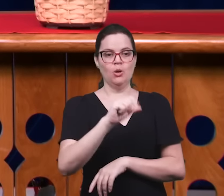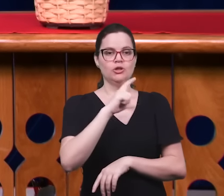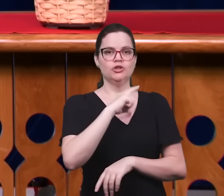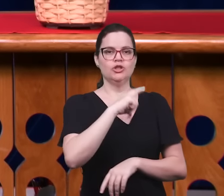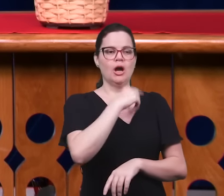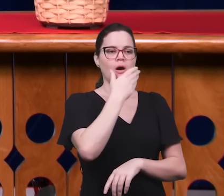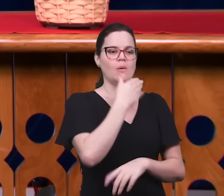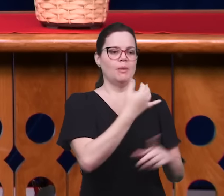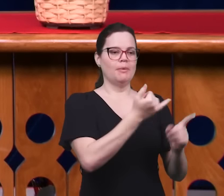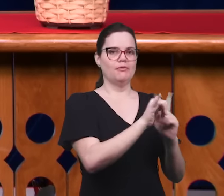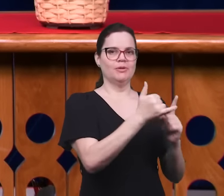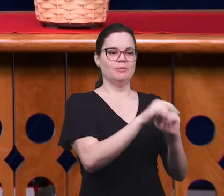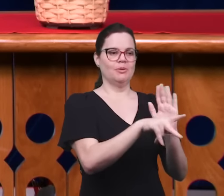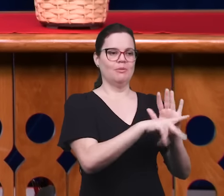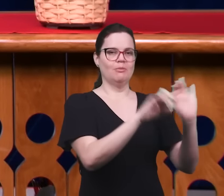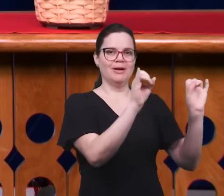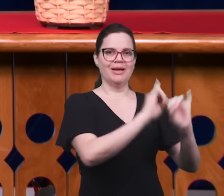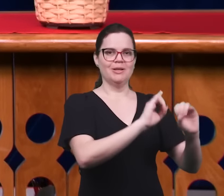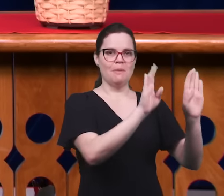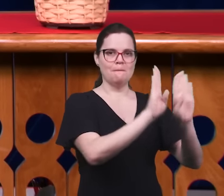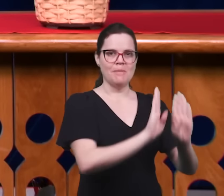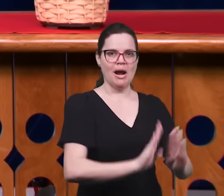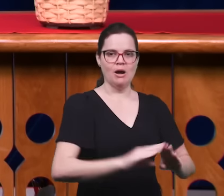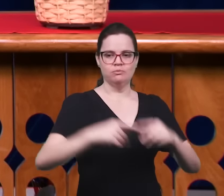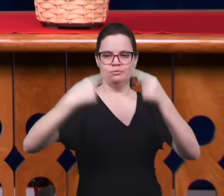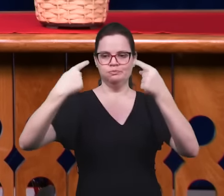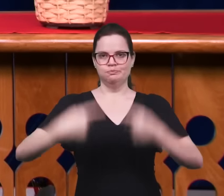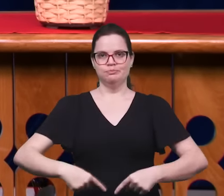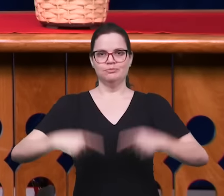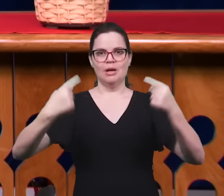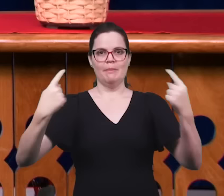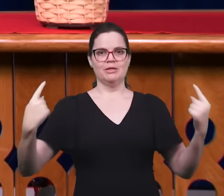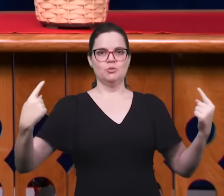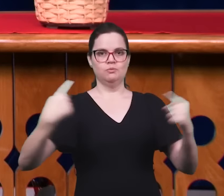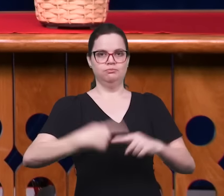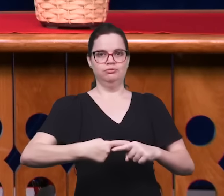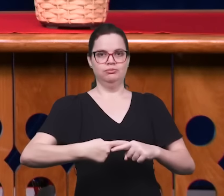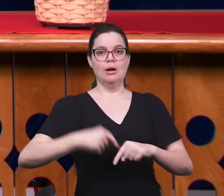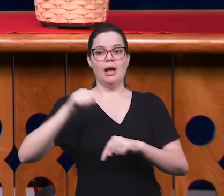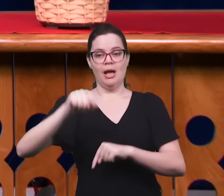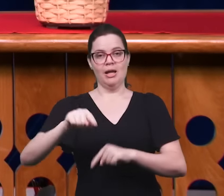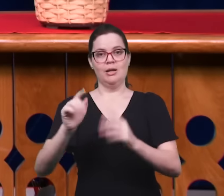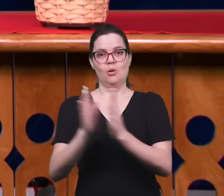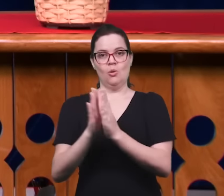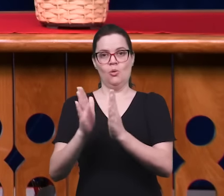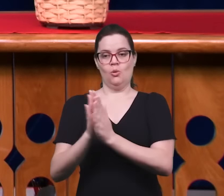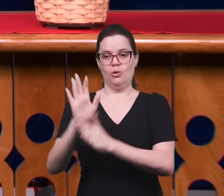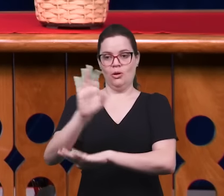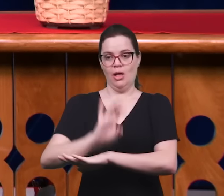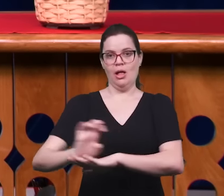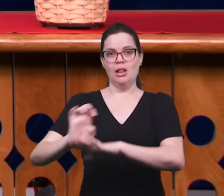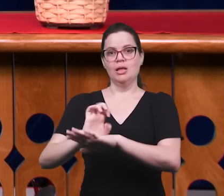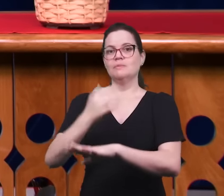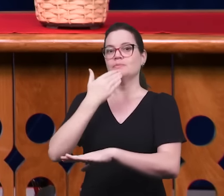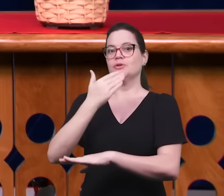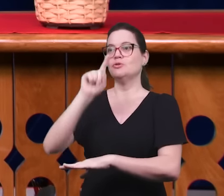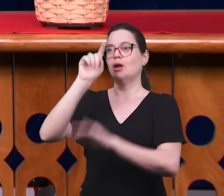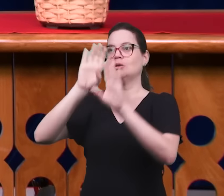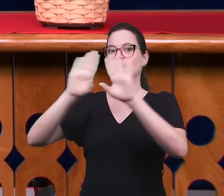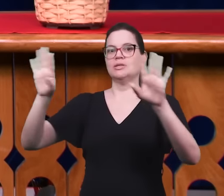Baal, de certa forma, o desafiavam, e ele orou ao Senhor e fogo do céu desceu. Mas a palavra